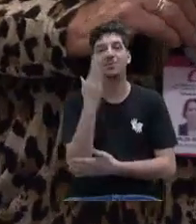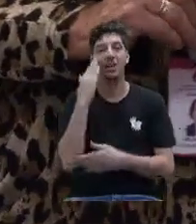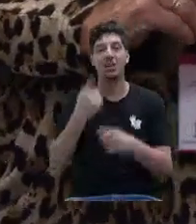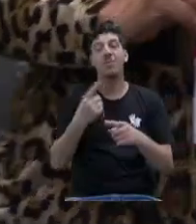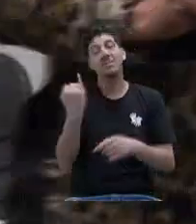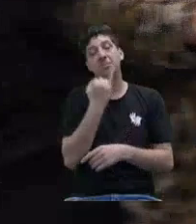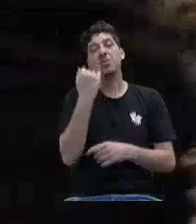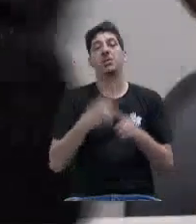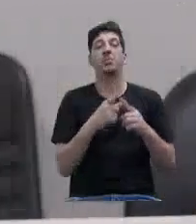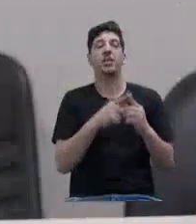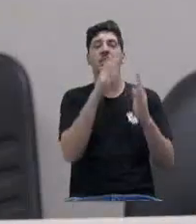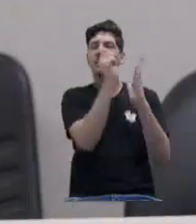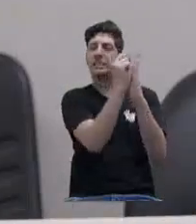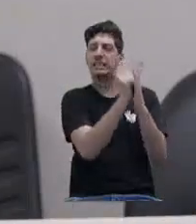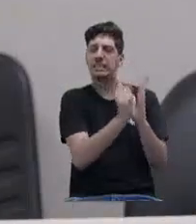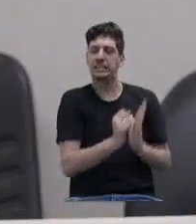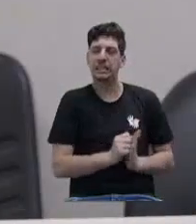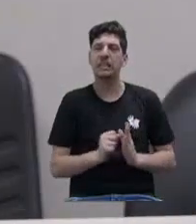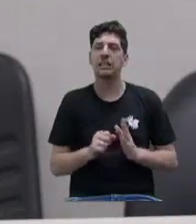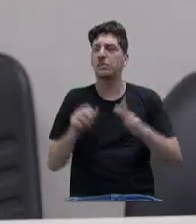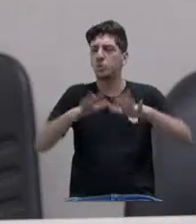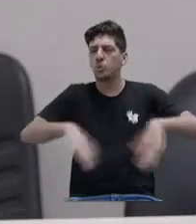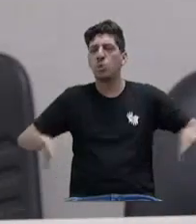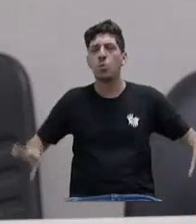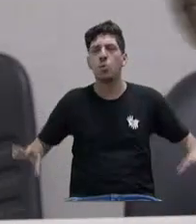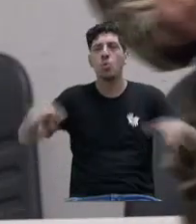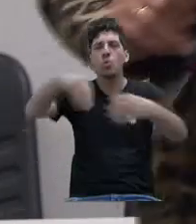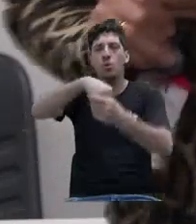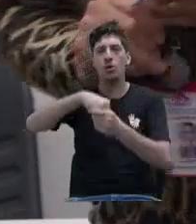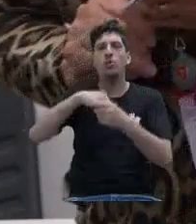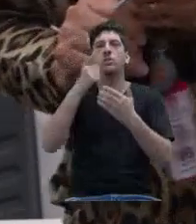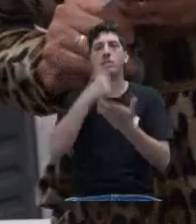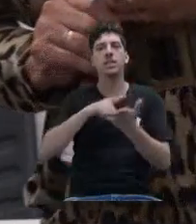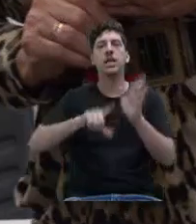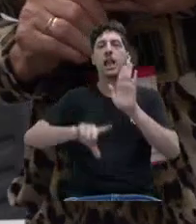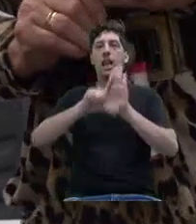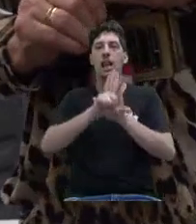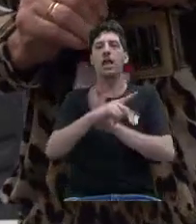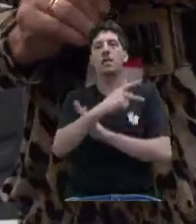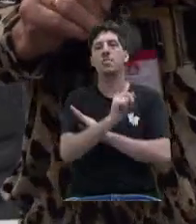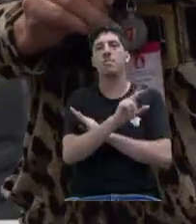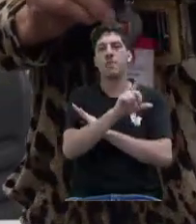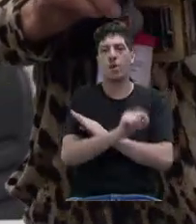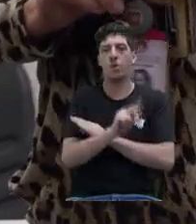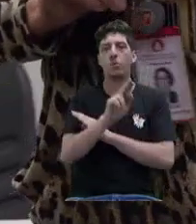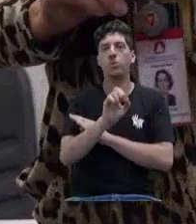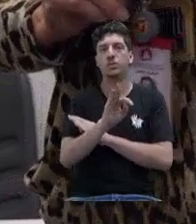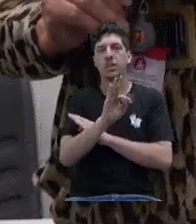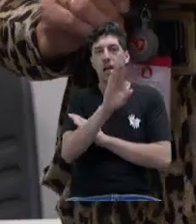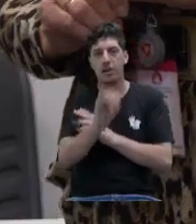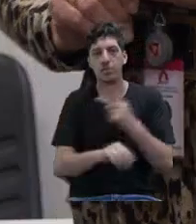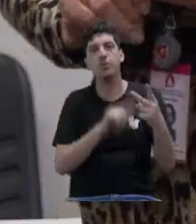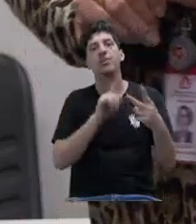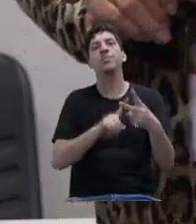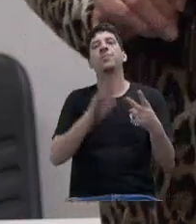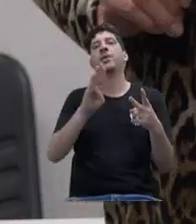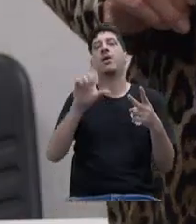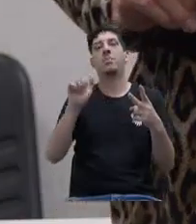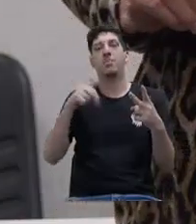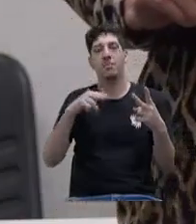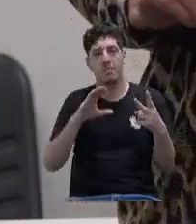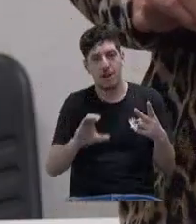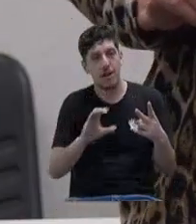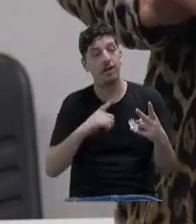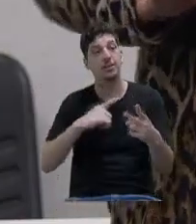vamos poder repassar os recursos da Lei Paulo Gustavo, os recursos da Lei Aldir Blanc, que deve vir no segundo semestre, com